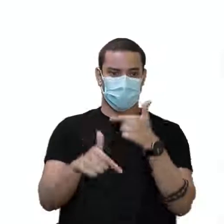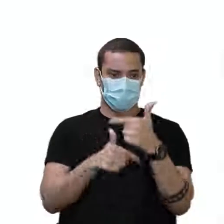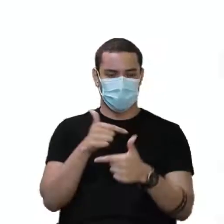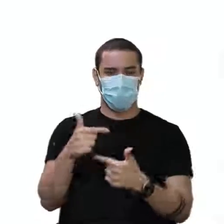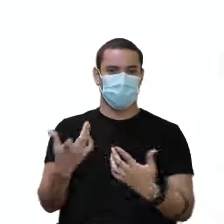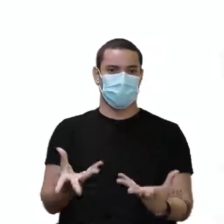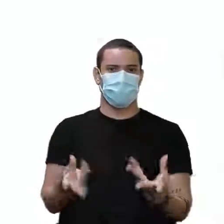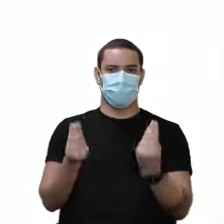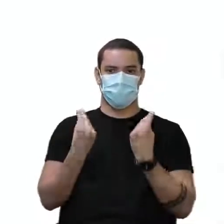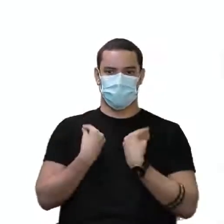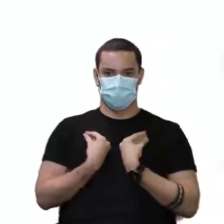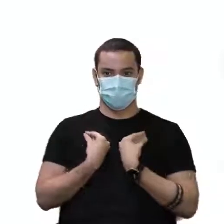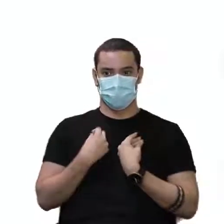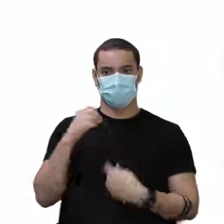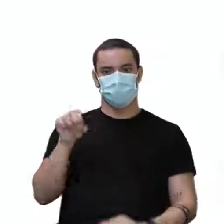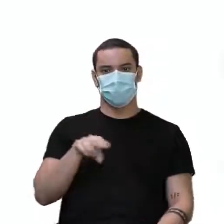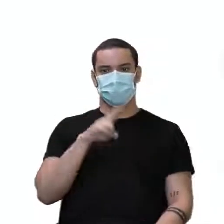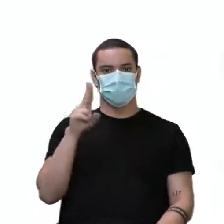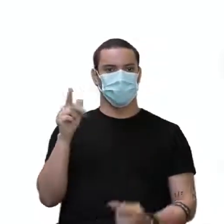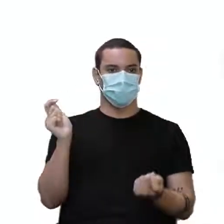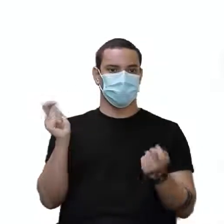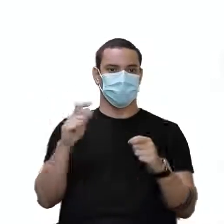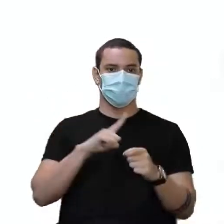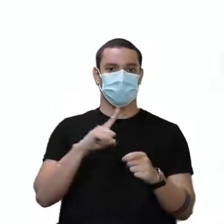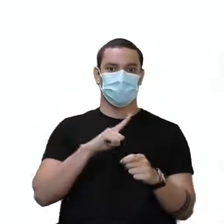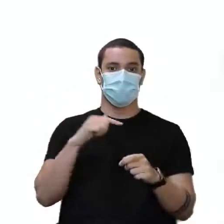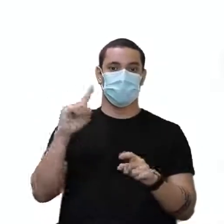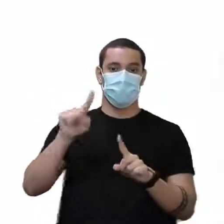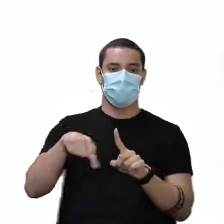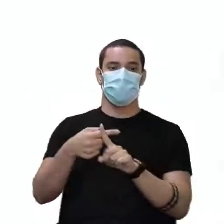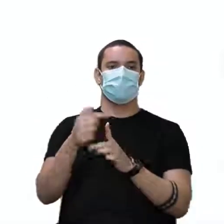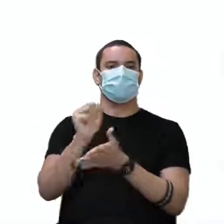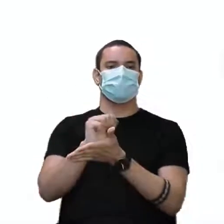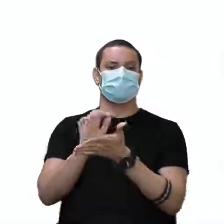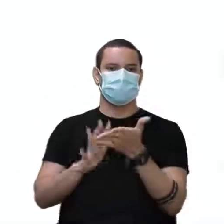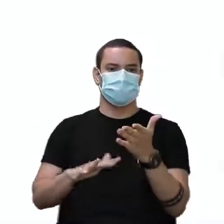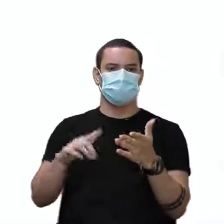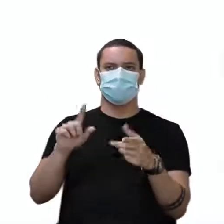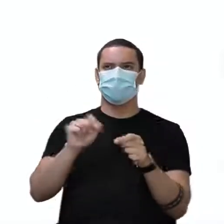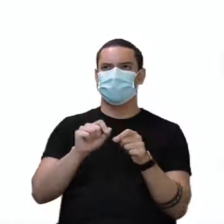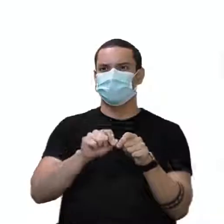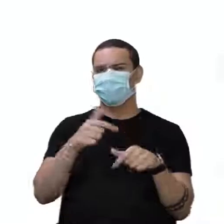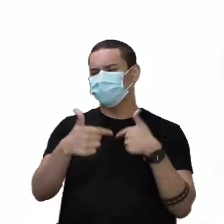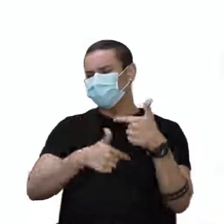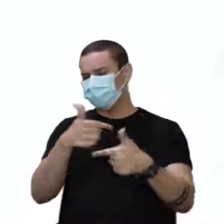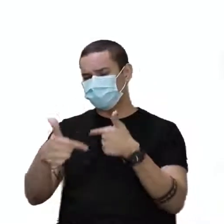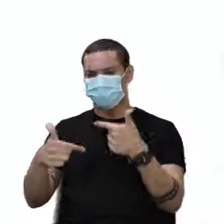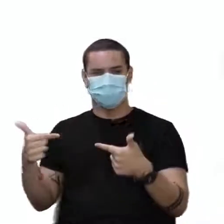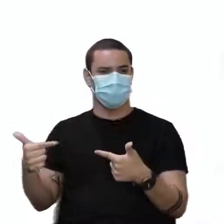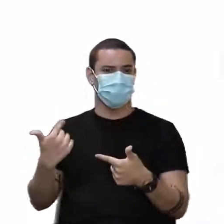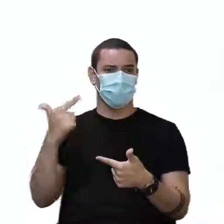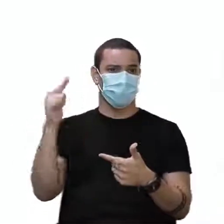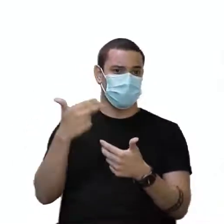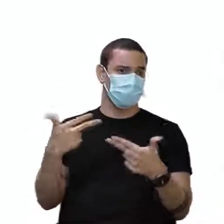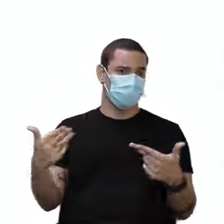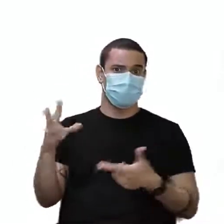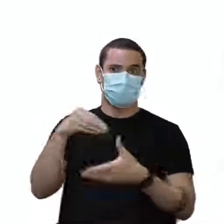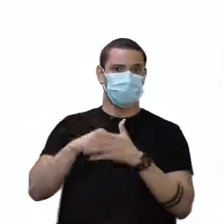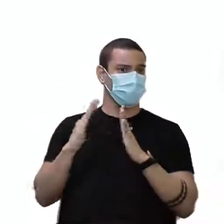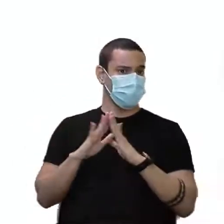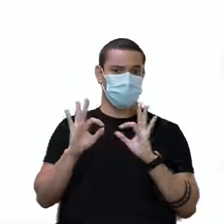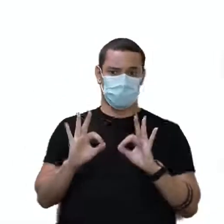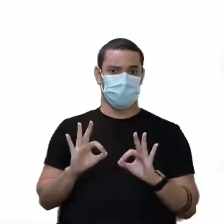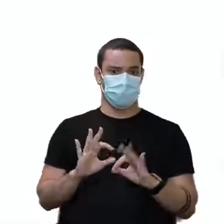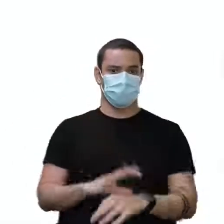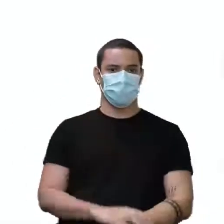isso causou, ou pode ser que ainda tenha tarefas a fazer e o dia ainda não tenha terminado. Você nem precisa estar no trabalho, mas